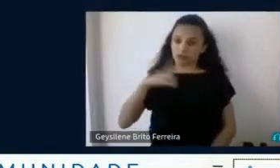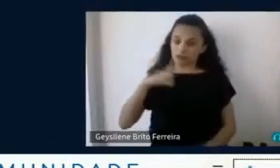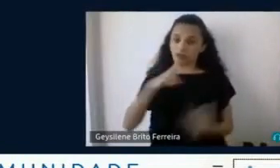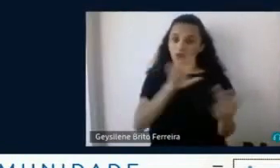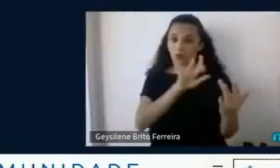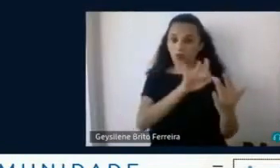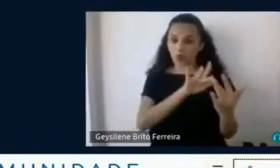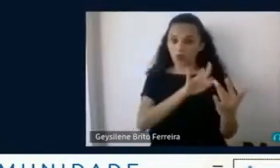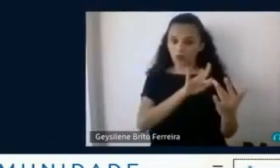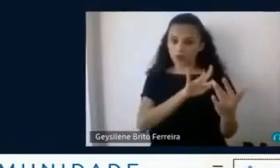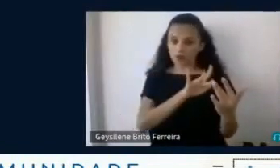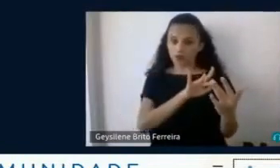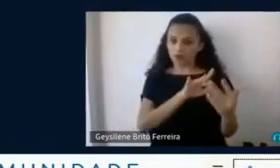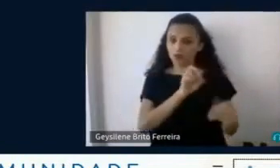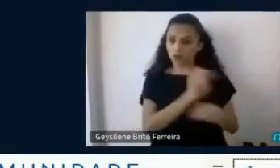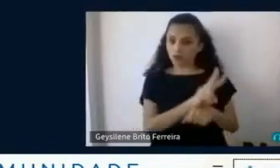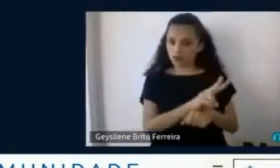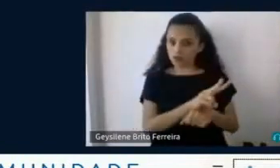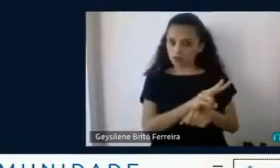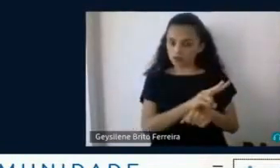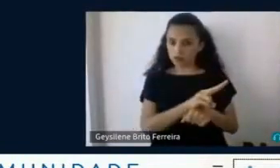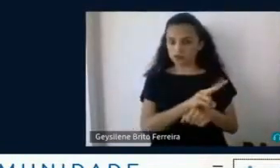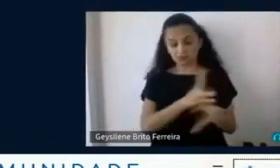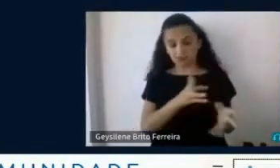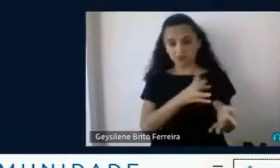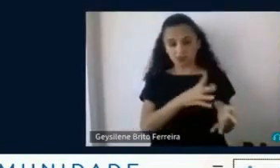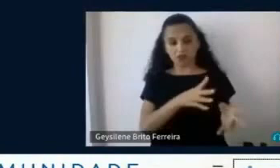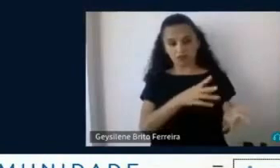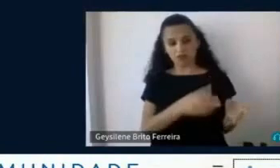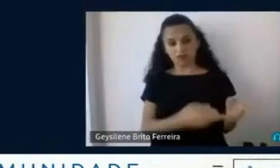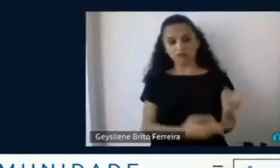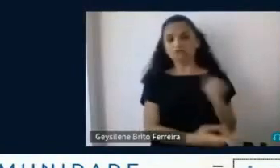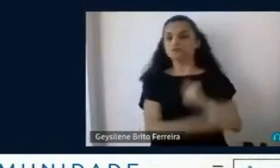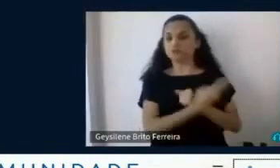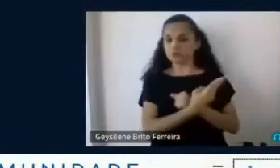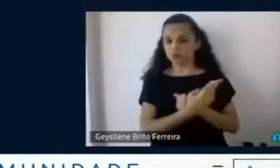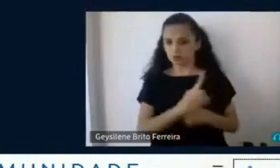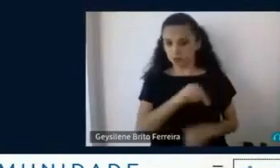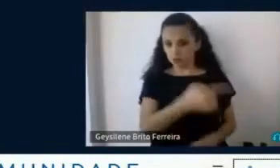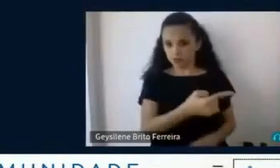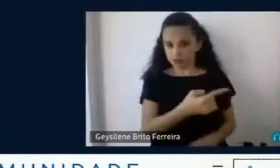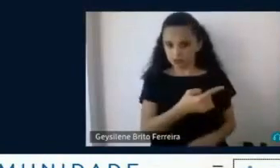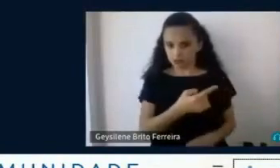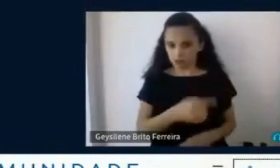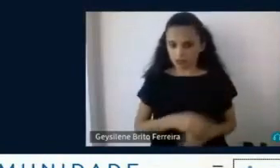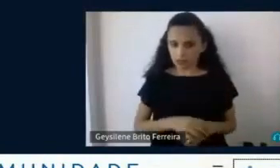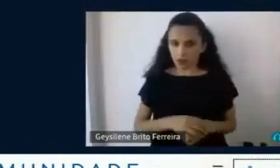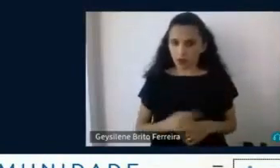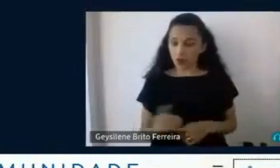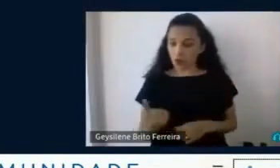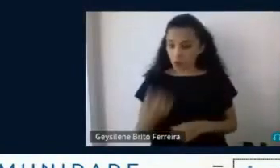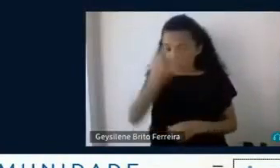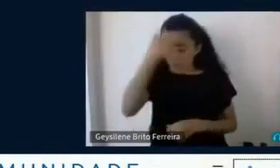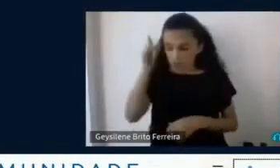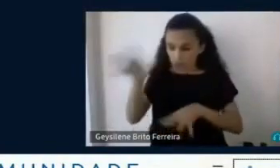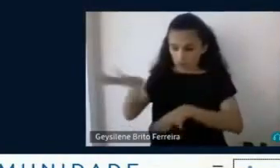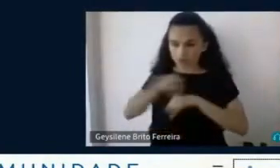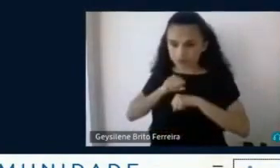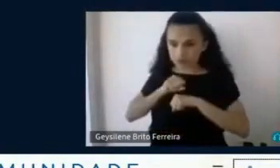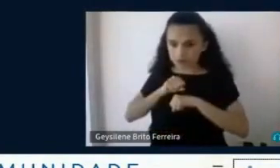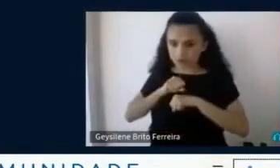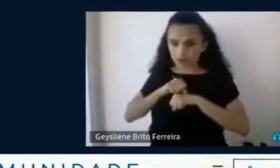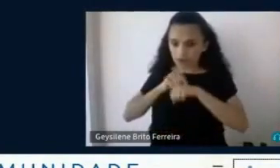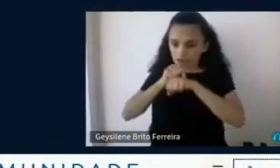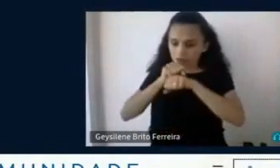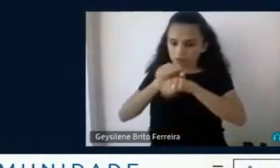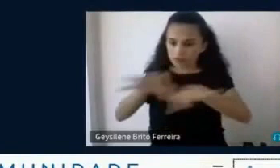ao determinado vírus, a determinado agente. Então, aqui, a partir do momento que eu tenho uma pessoa infectada, eu vou transmitir